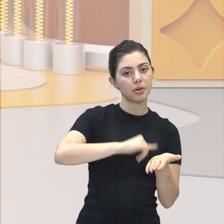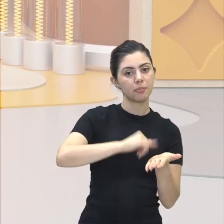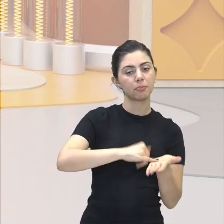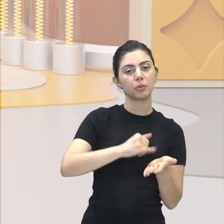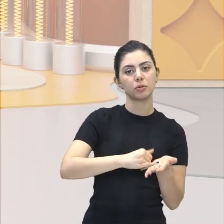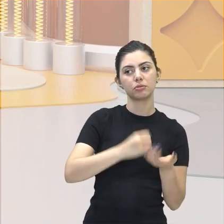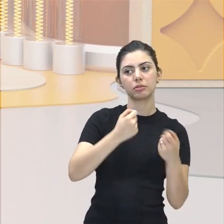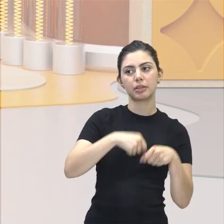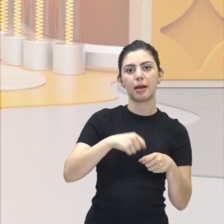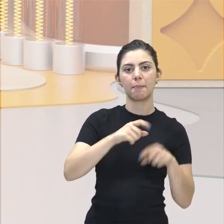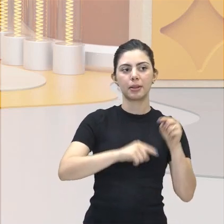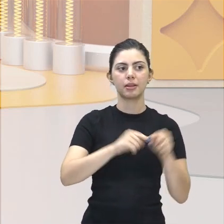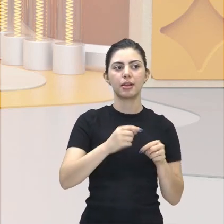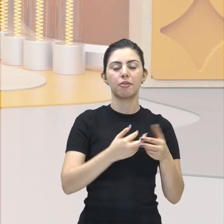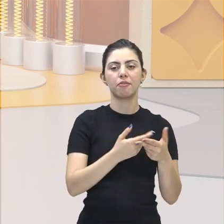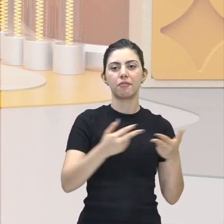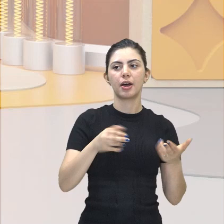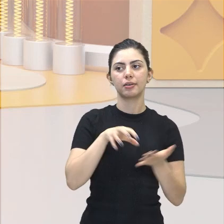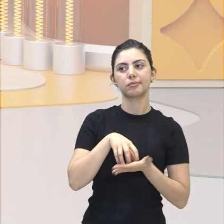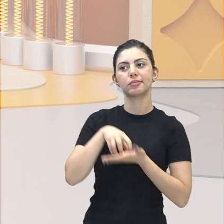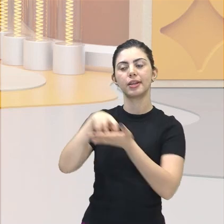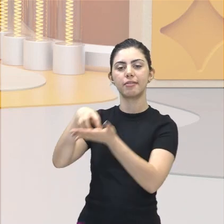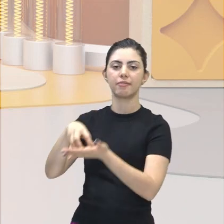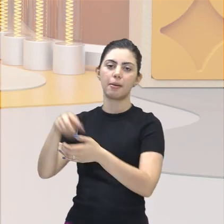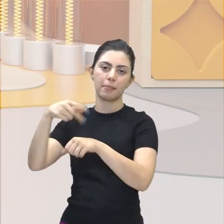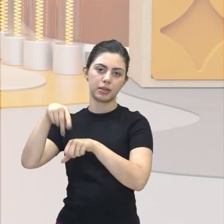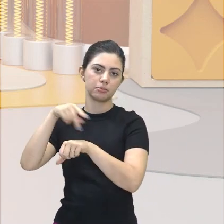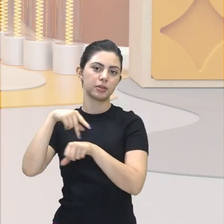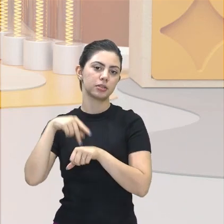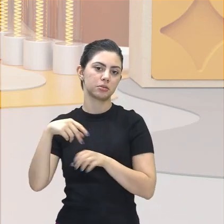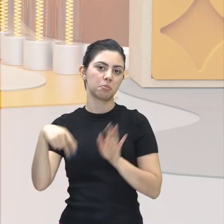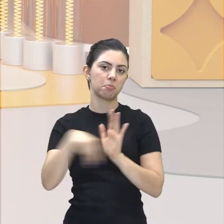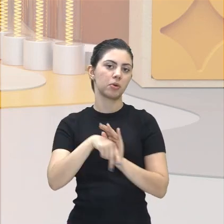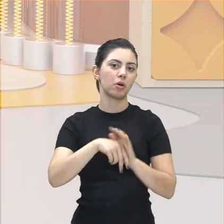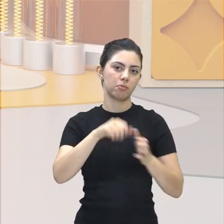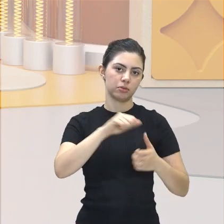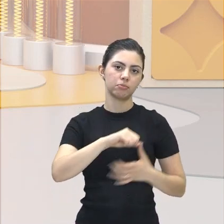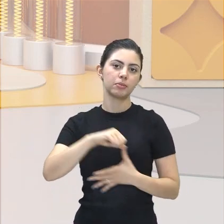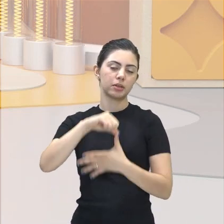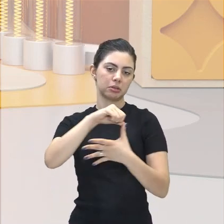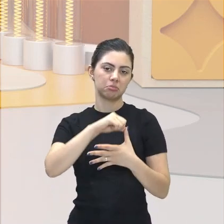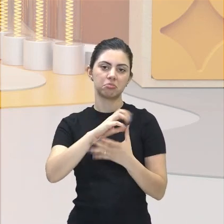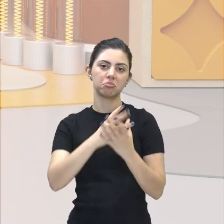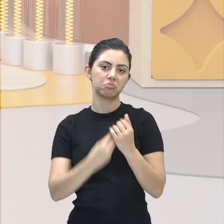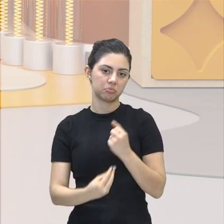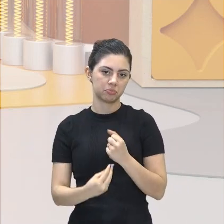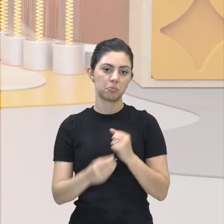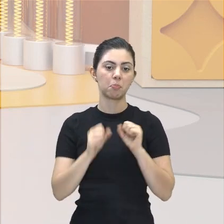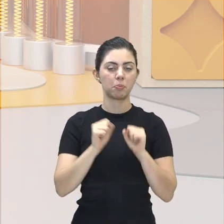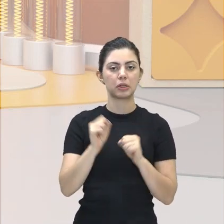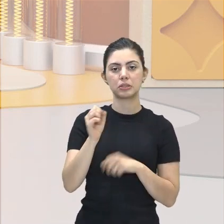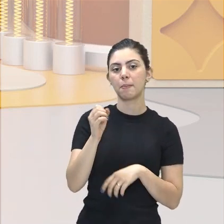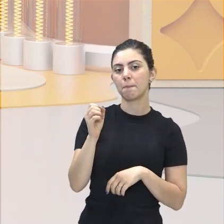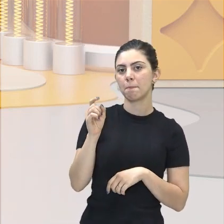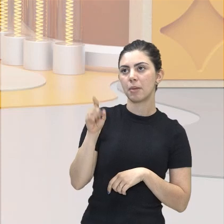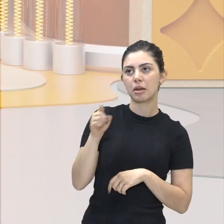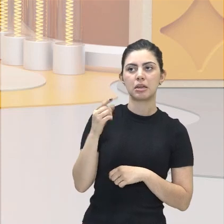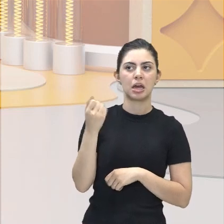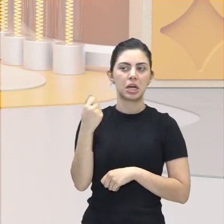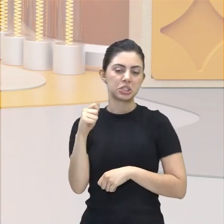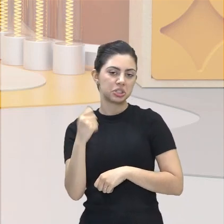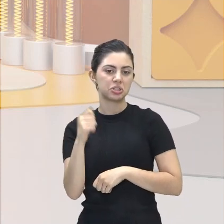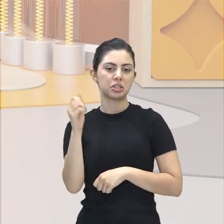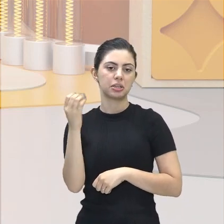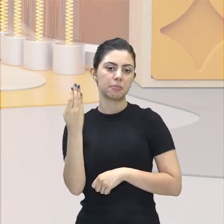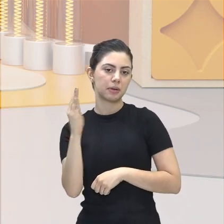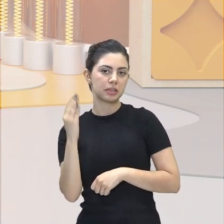os produtos para esses países, para qualquer país do Mercosul, seja Argentina, seja Paraguai, seja Brasil, existe essa tarifa que é válida